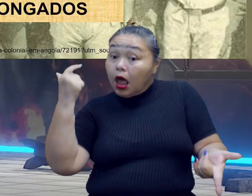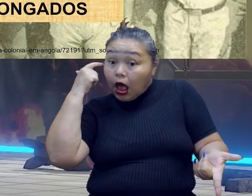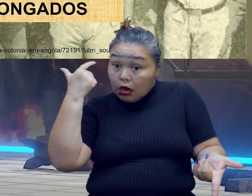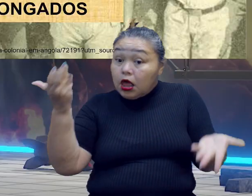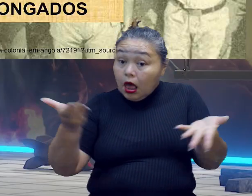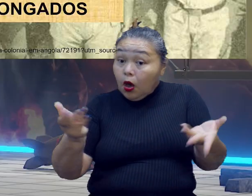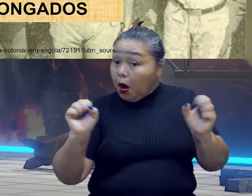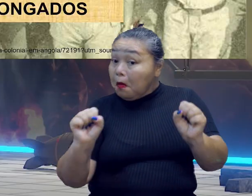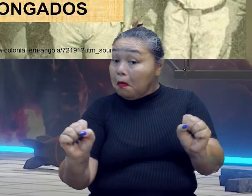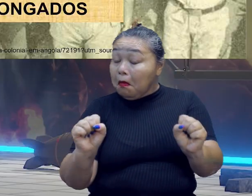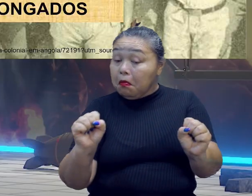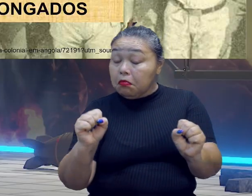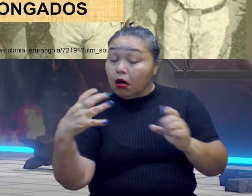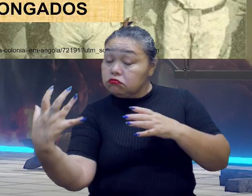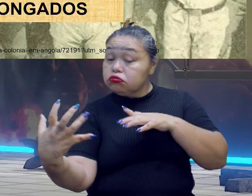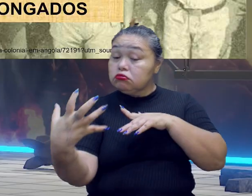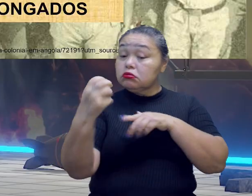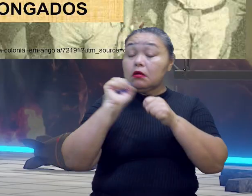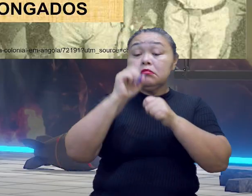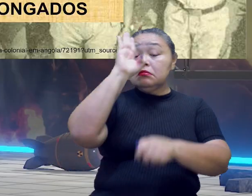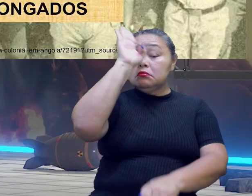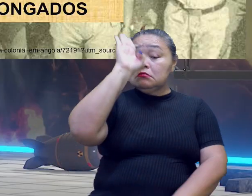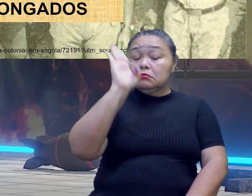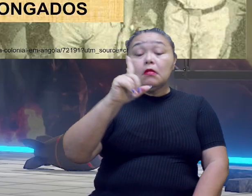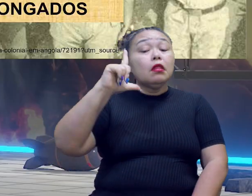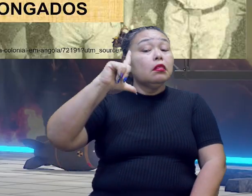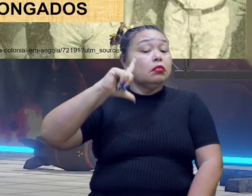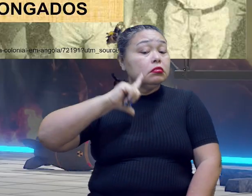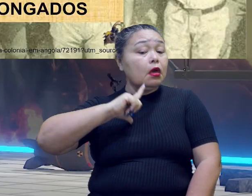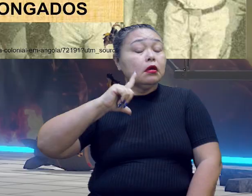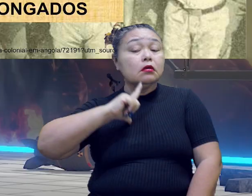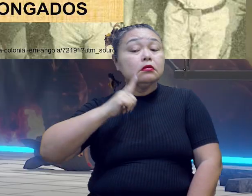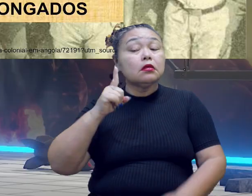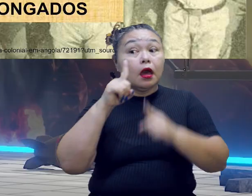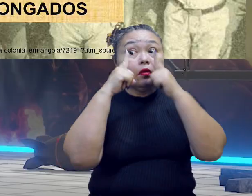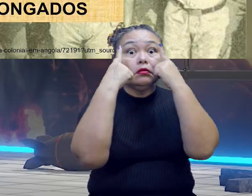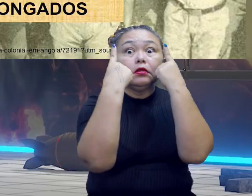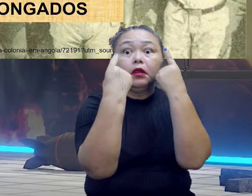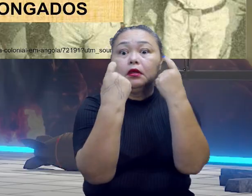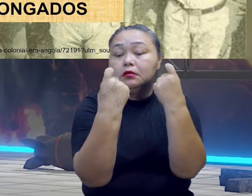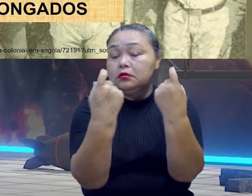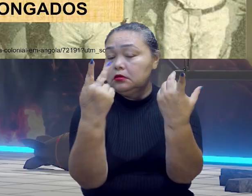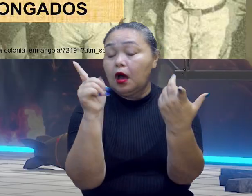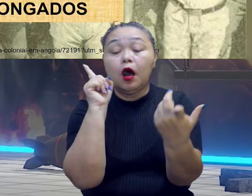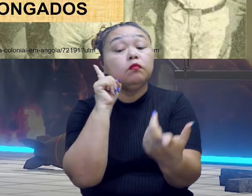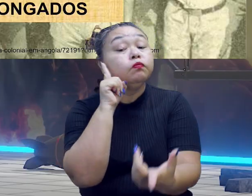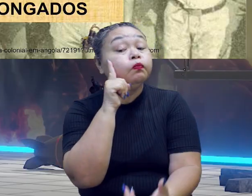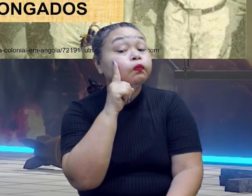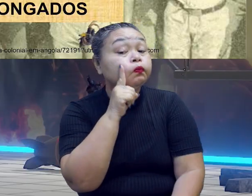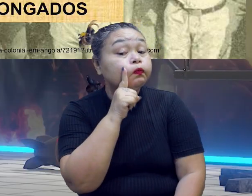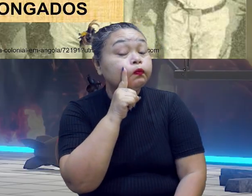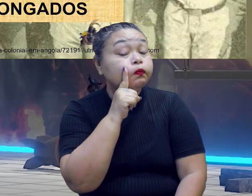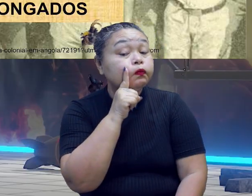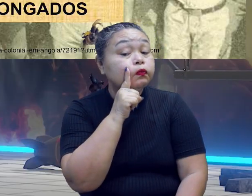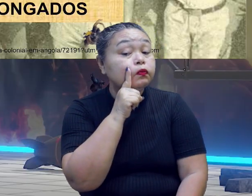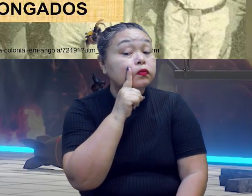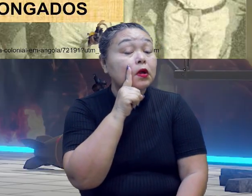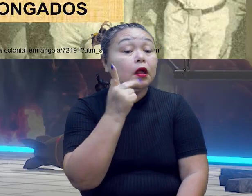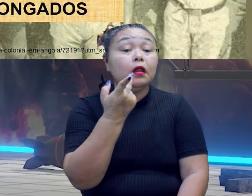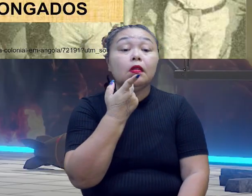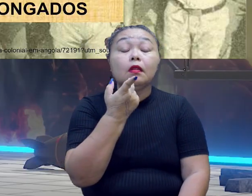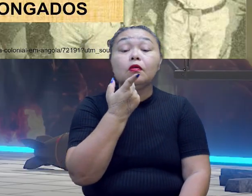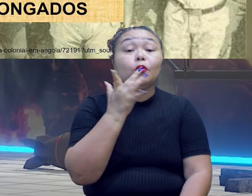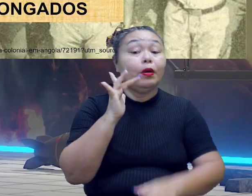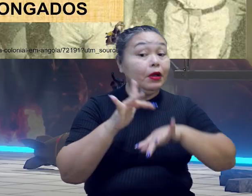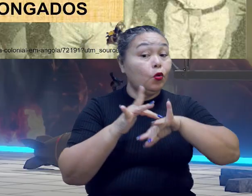podem dominar, porque o Brasil tem algo que interessa muito os Estados Unidos, que não é